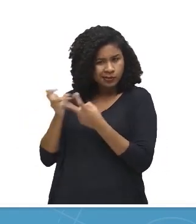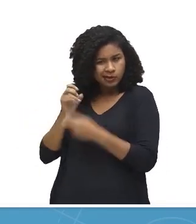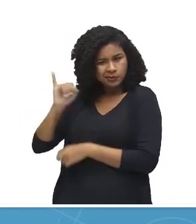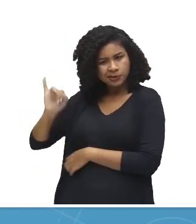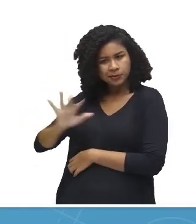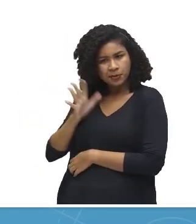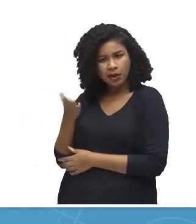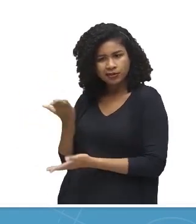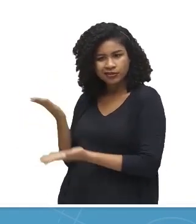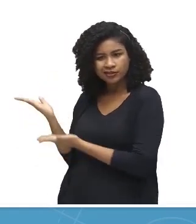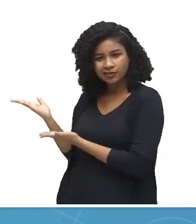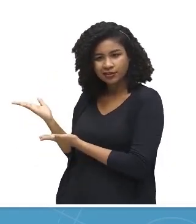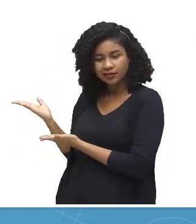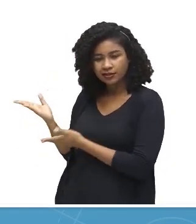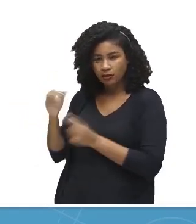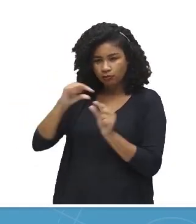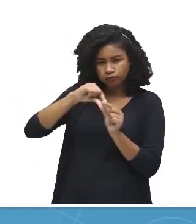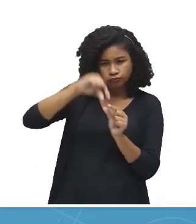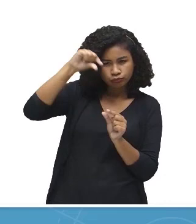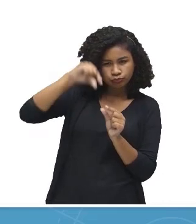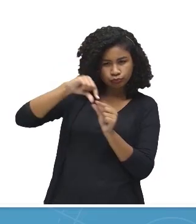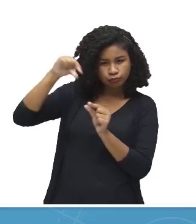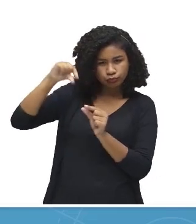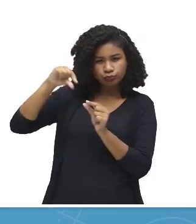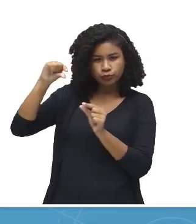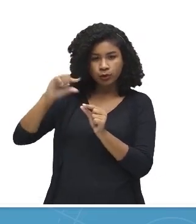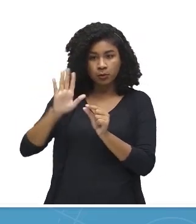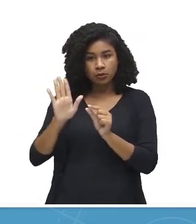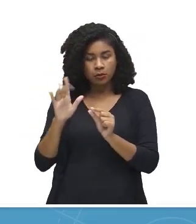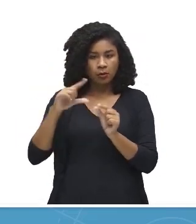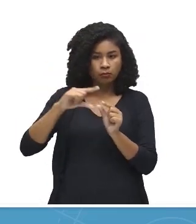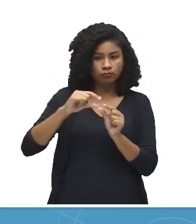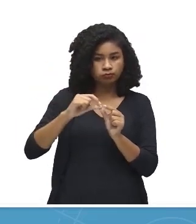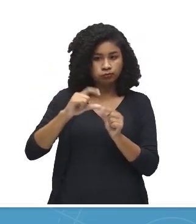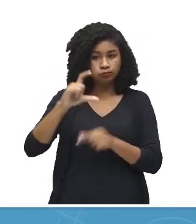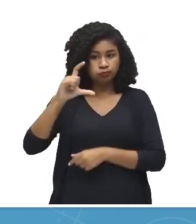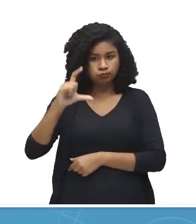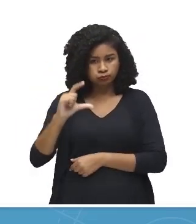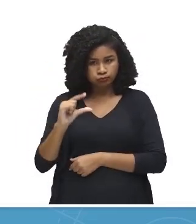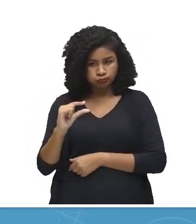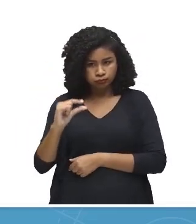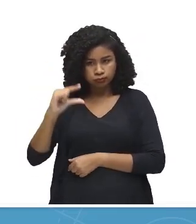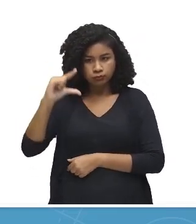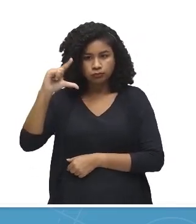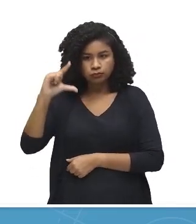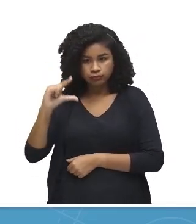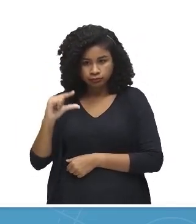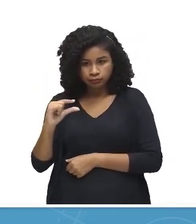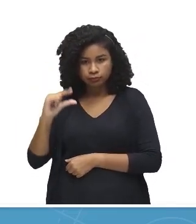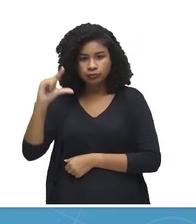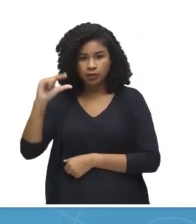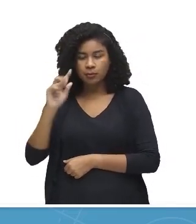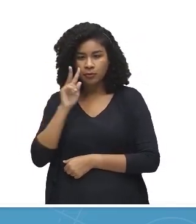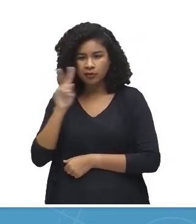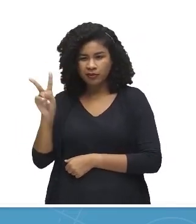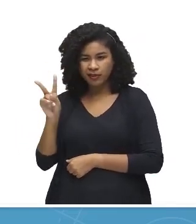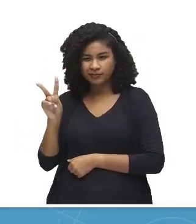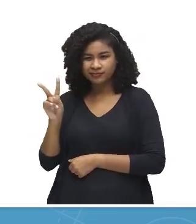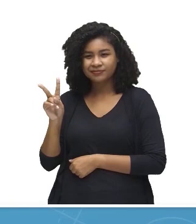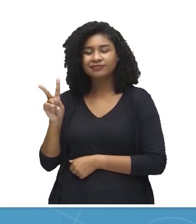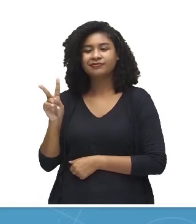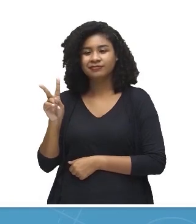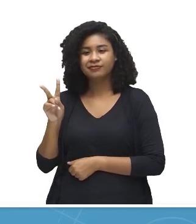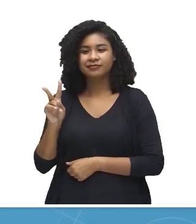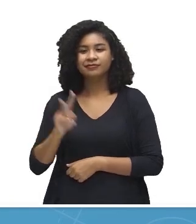C, elas são compridas, né, mas os seus núcleos ficam ali, olha só, o núcleo é aquela parte mais escurinha, aquelas bolinhas,